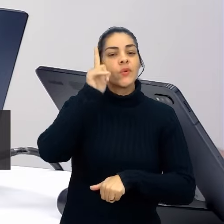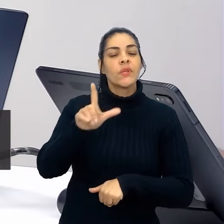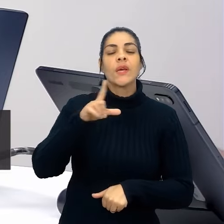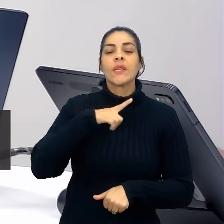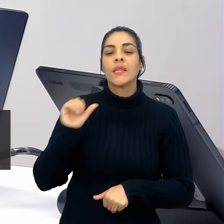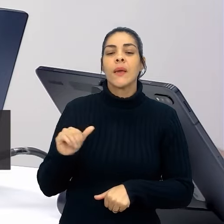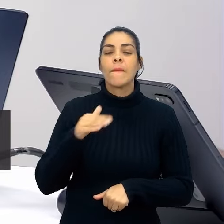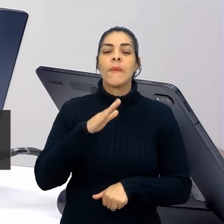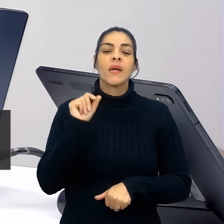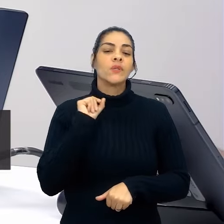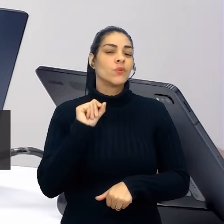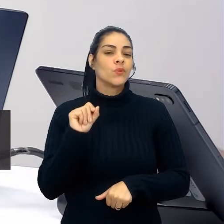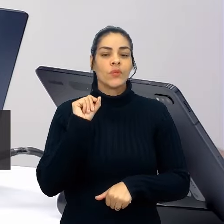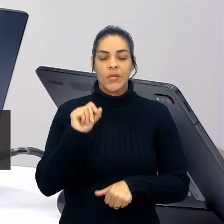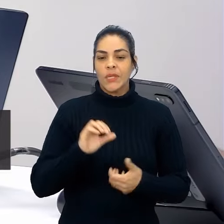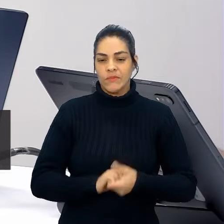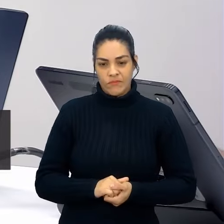mais